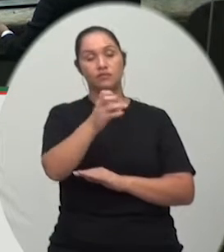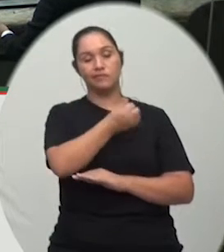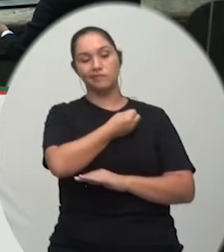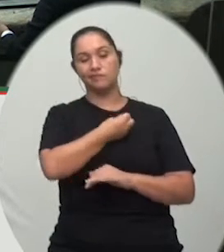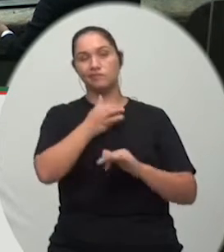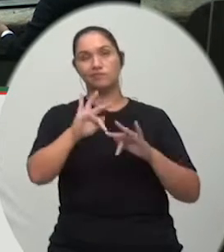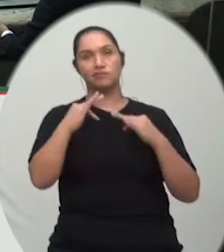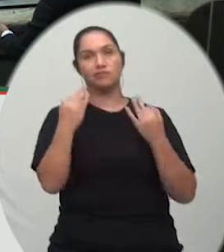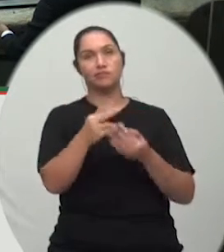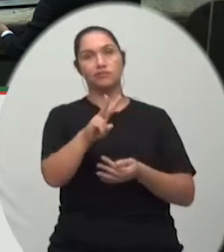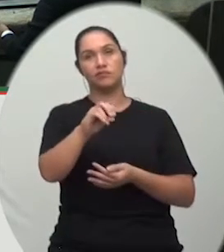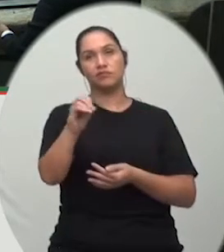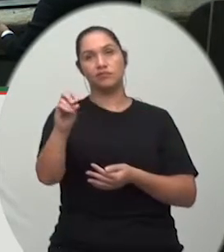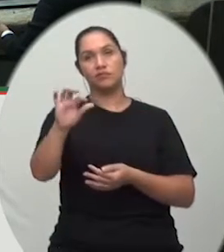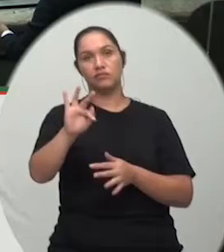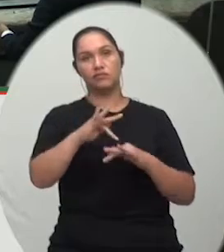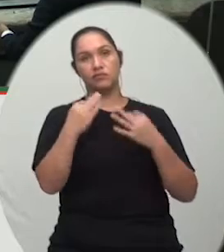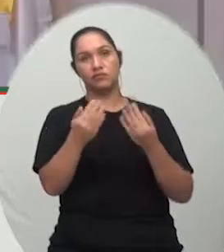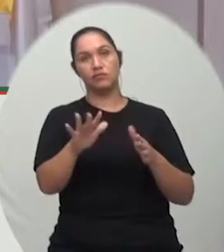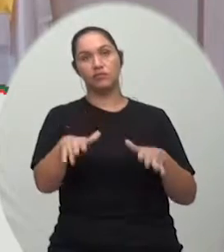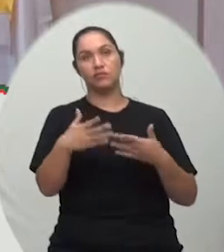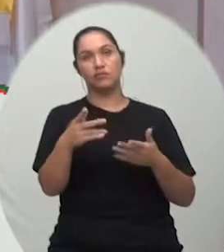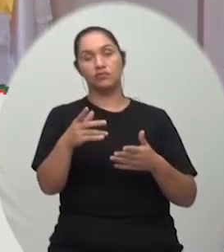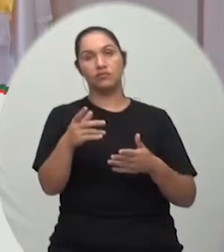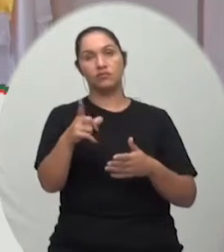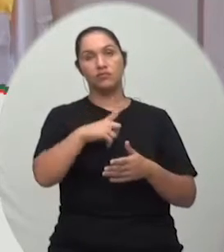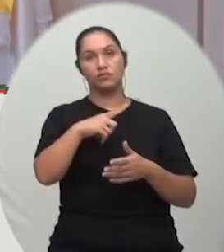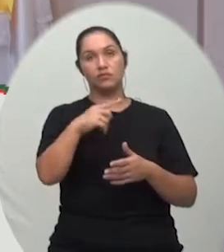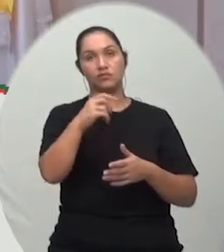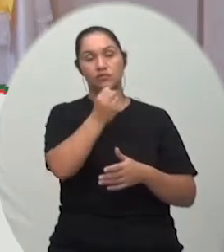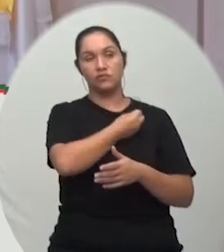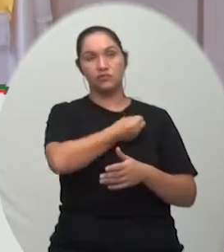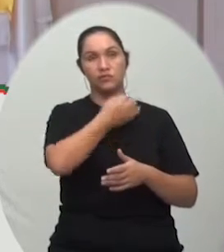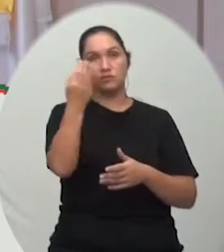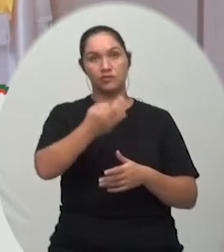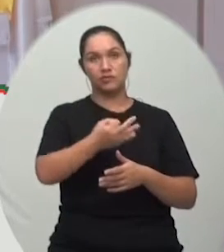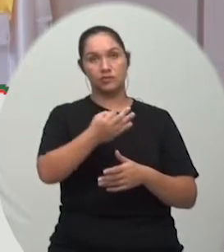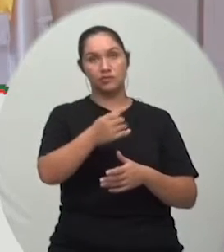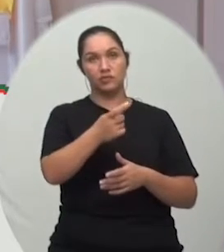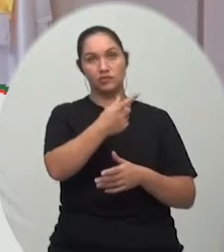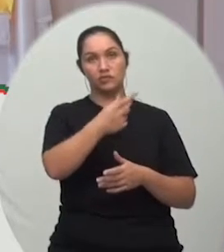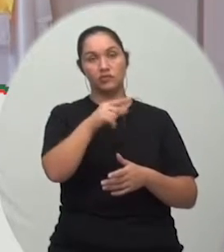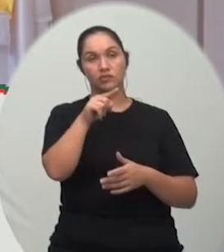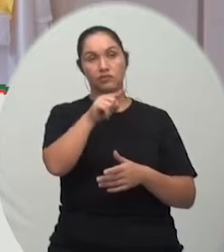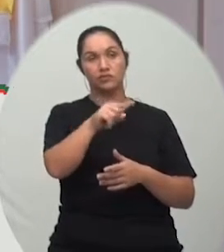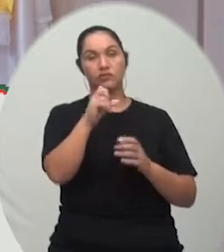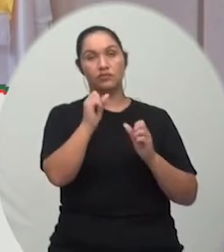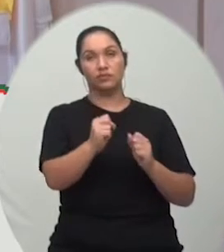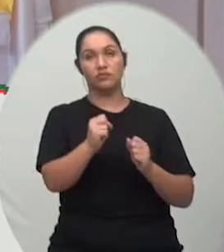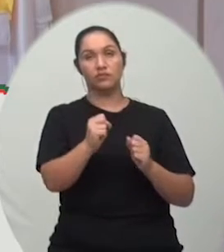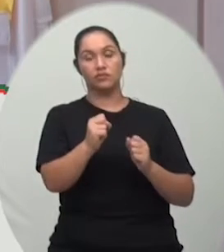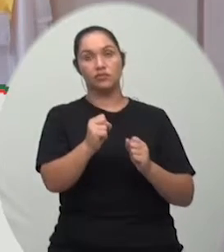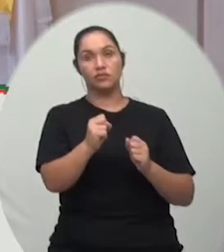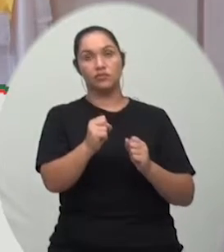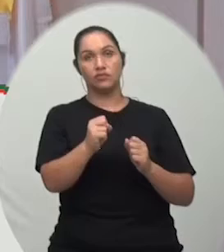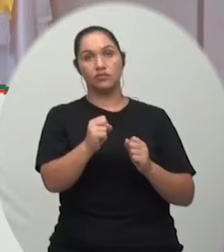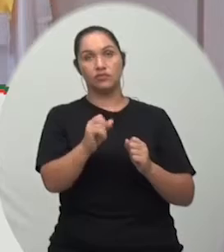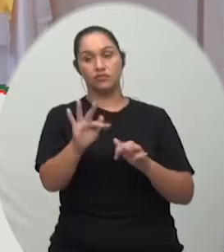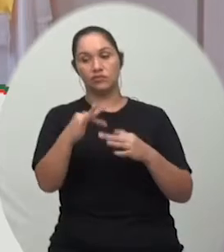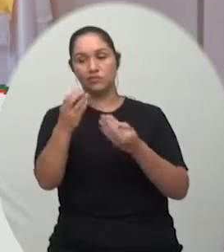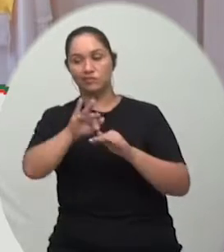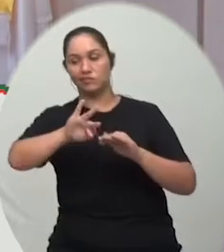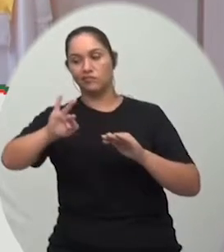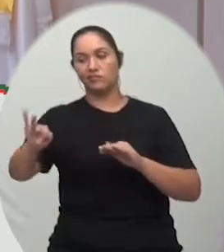limitador, 200 famílias. Quando você estabelece 200 famílias, você está limitando outras famílias que precisam também desse